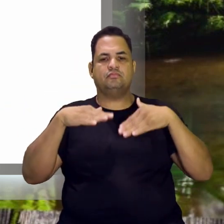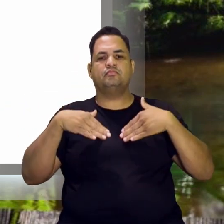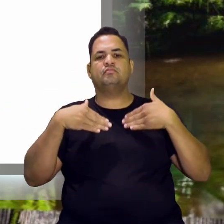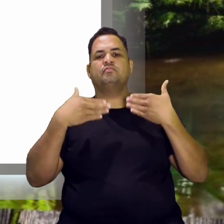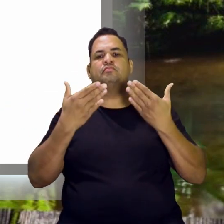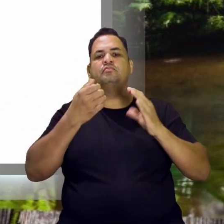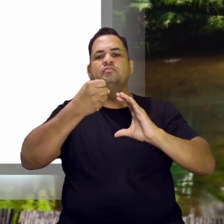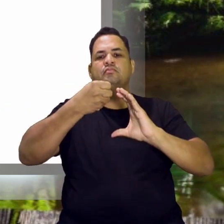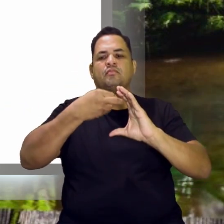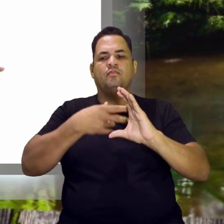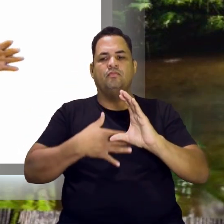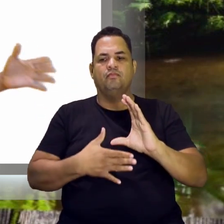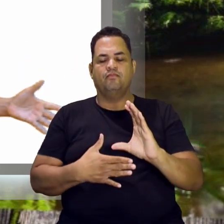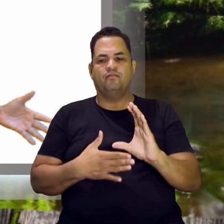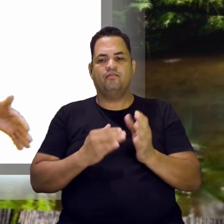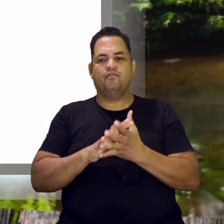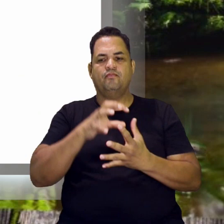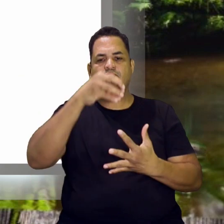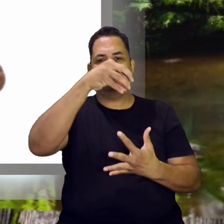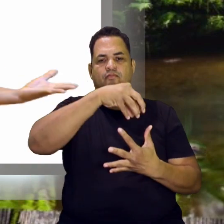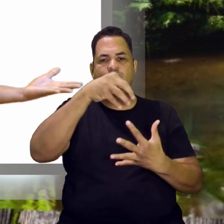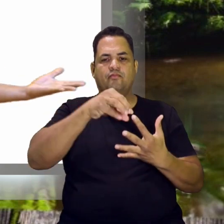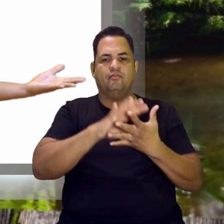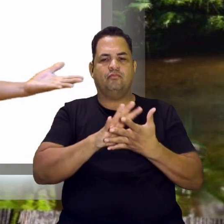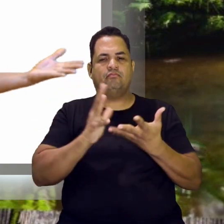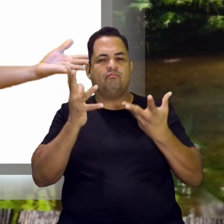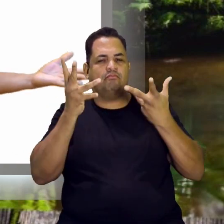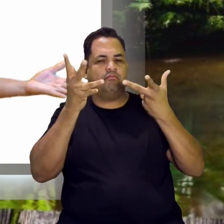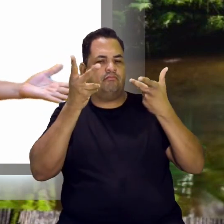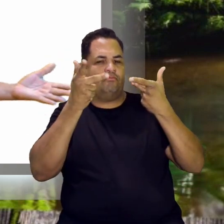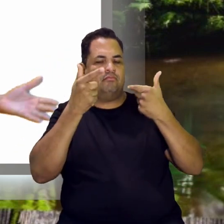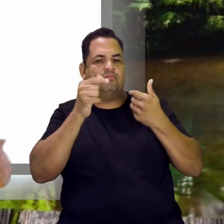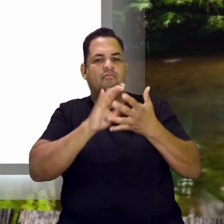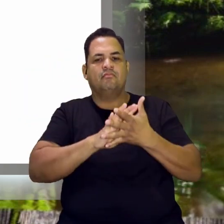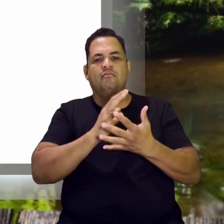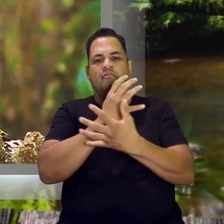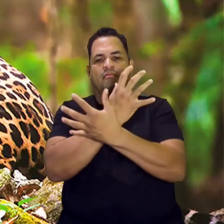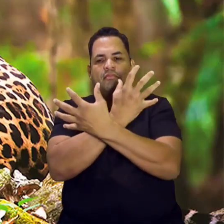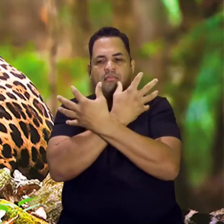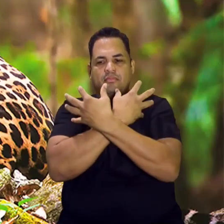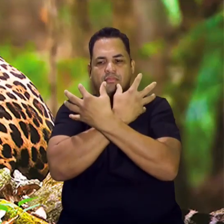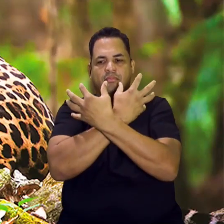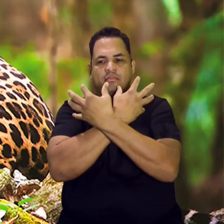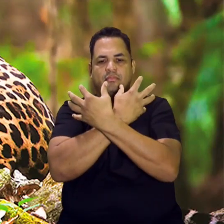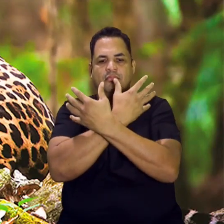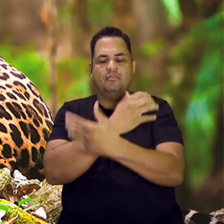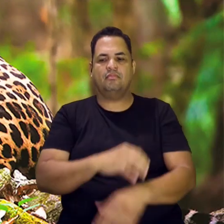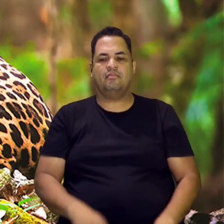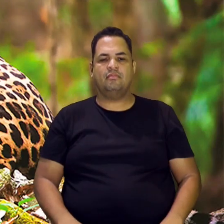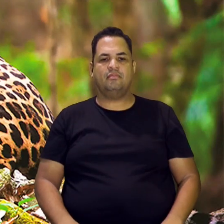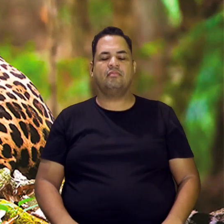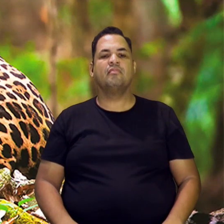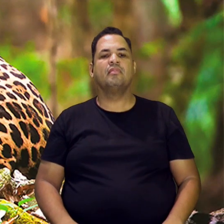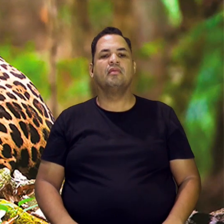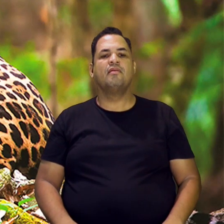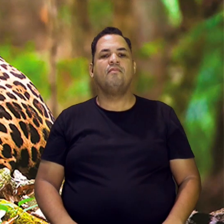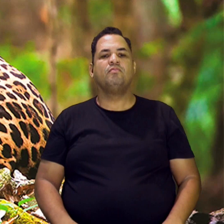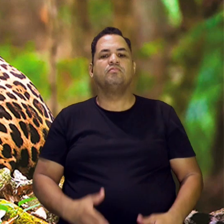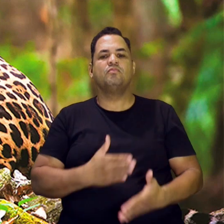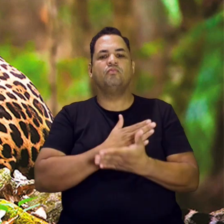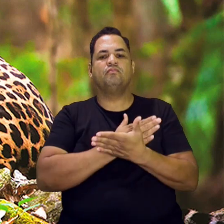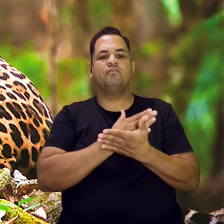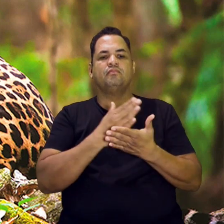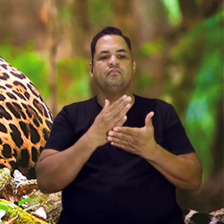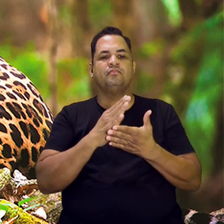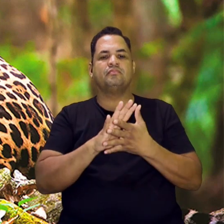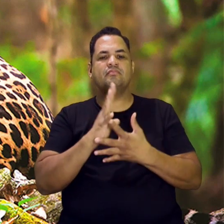as características deste reino fantástico. Reino Animalia, joga lá? Aí, pra gente começar,